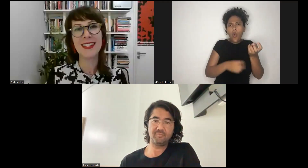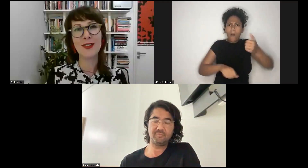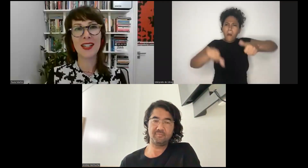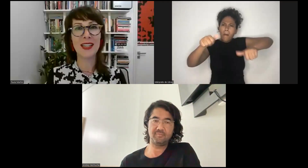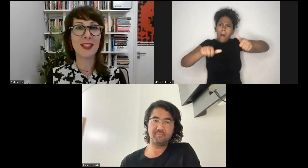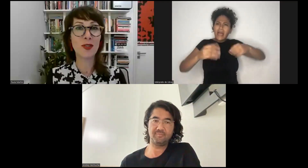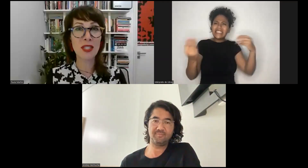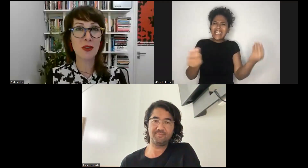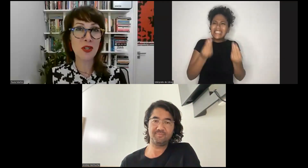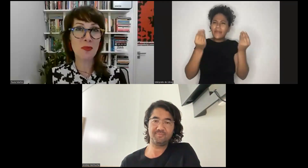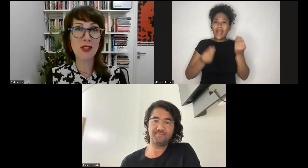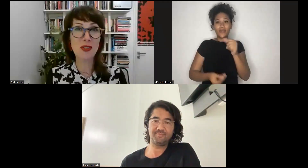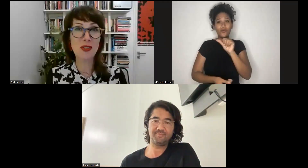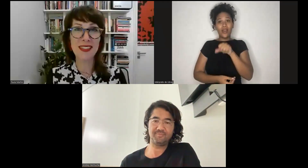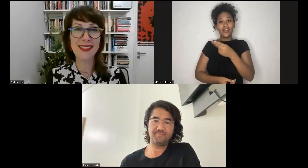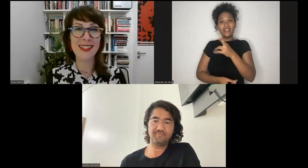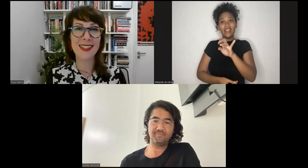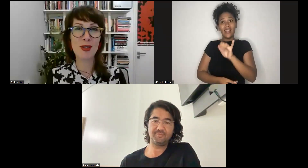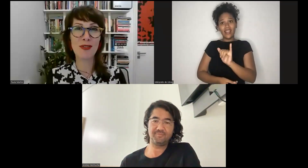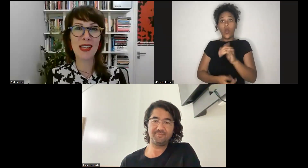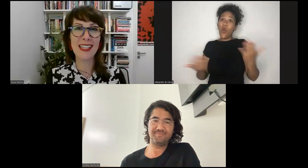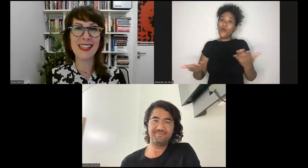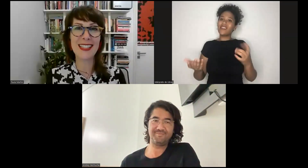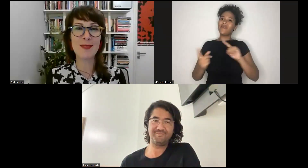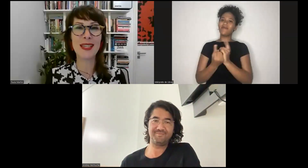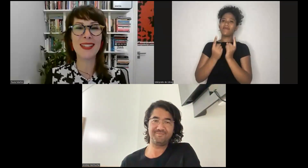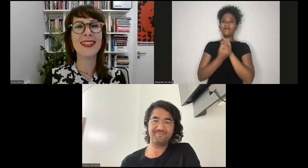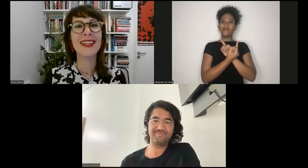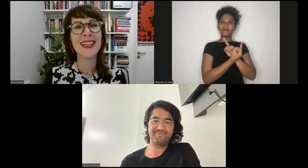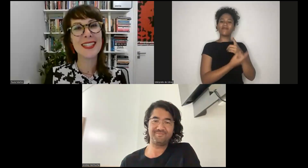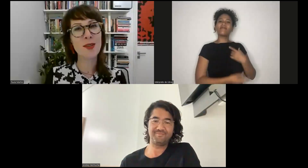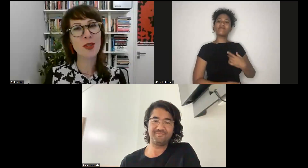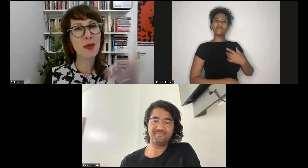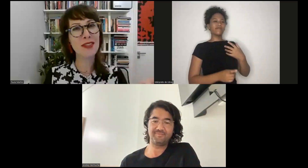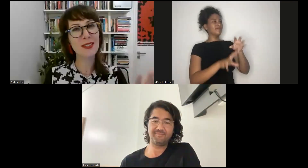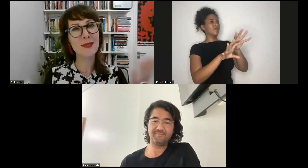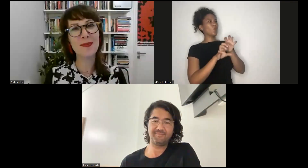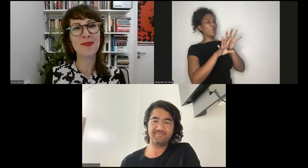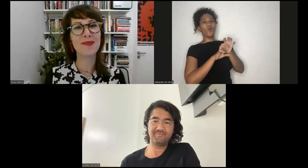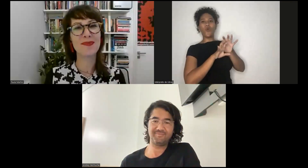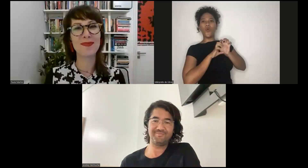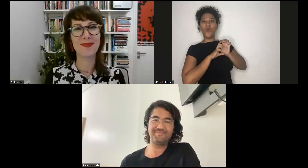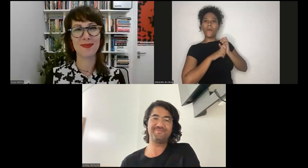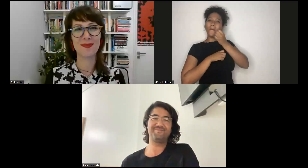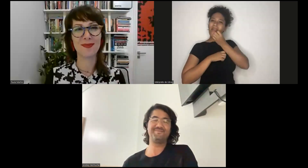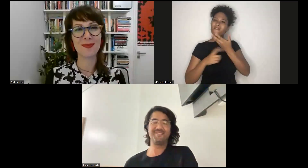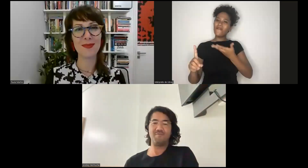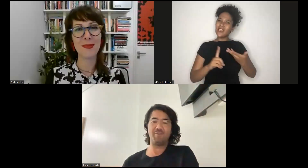do André então estamos aqui hoje para te ouvir a gente tá muito feliz de te receber e seja muito bem-vindo